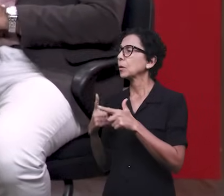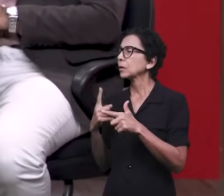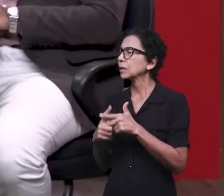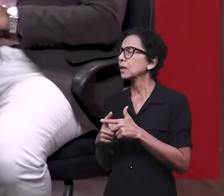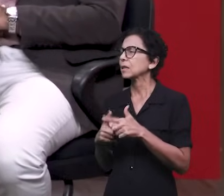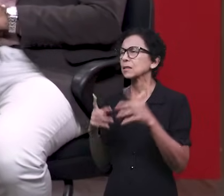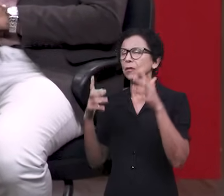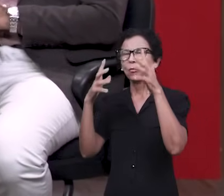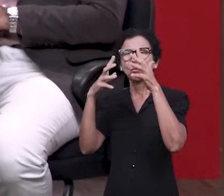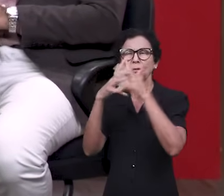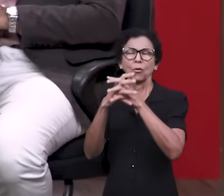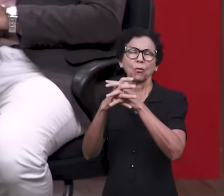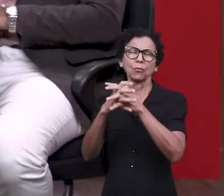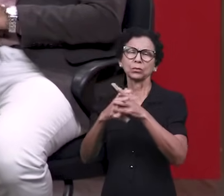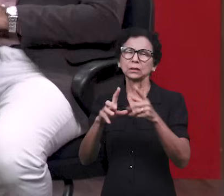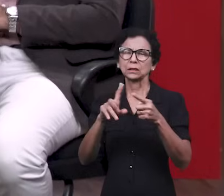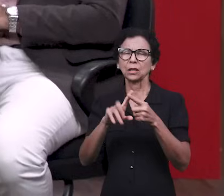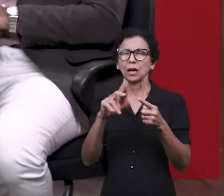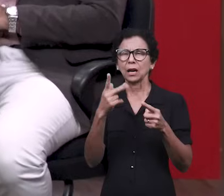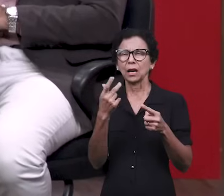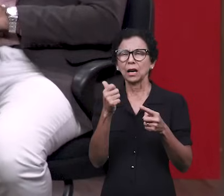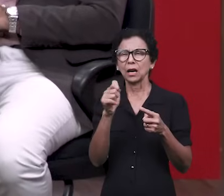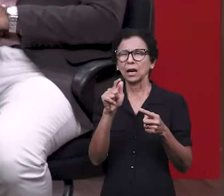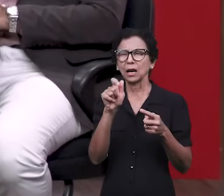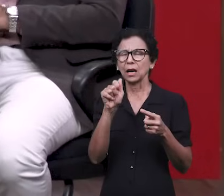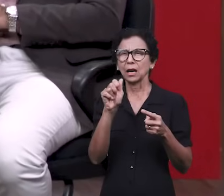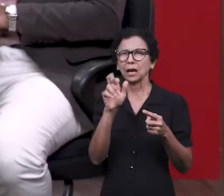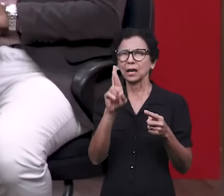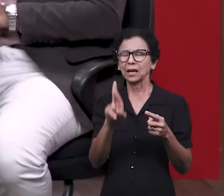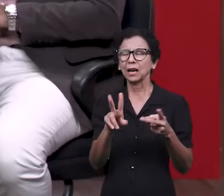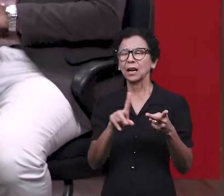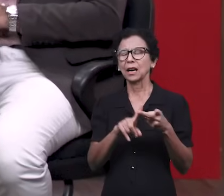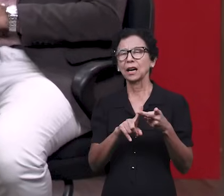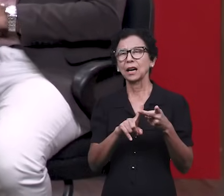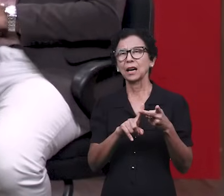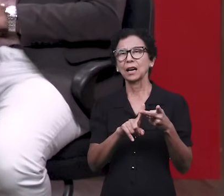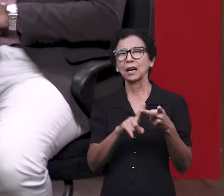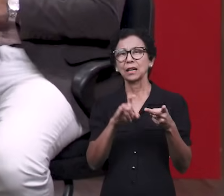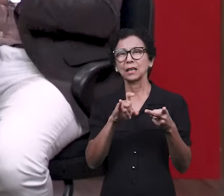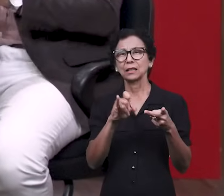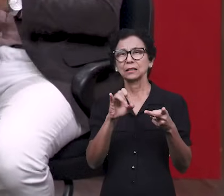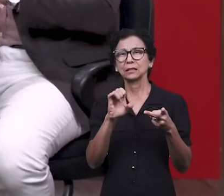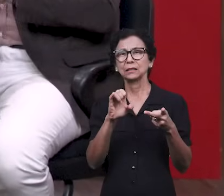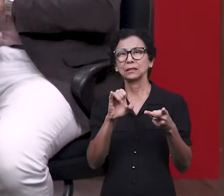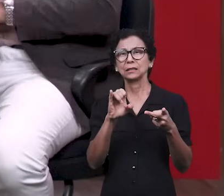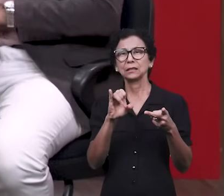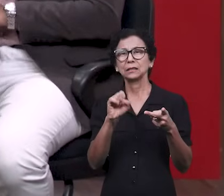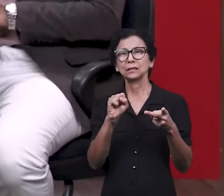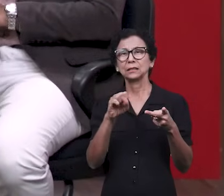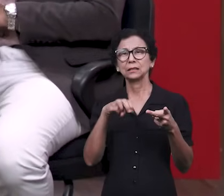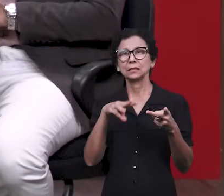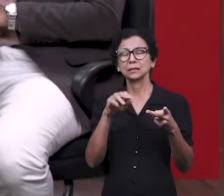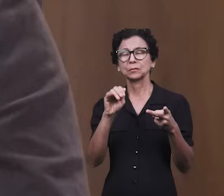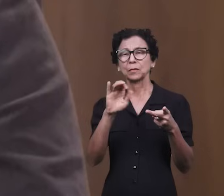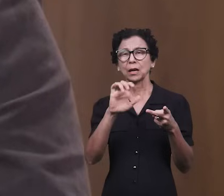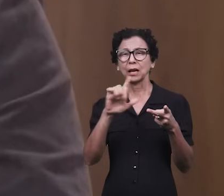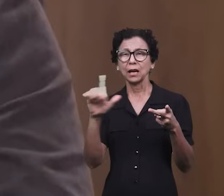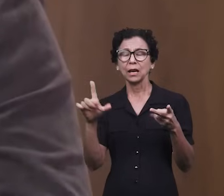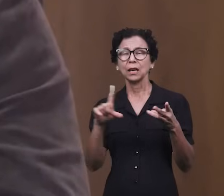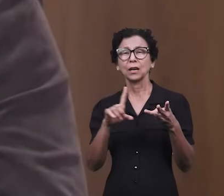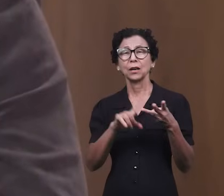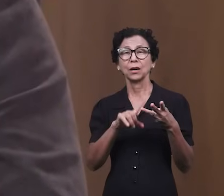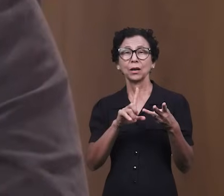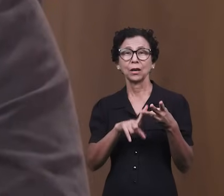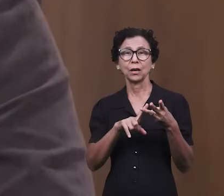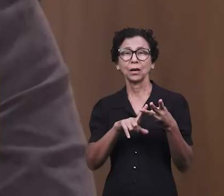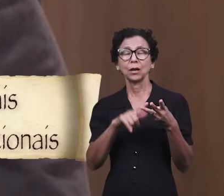ali, Agar, Ismael, Isaque, Sara? Exato, nós partimos, não é, para falar